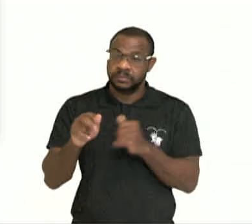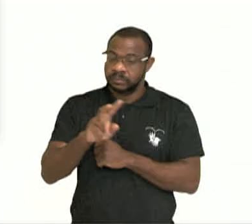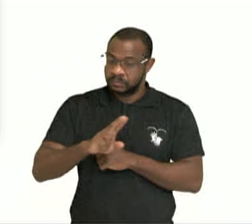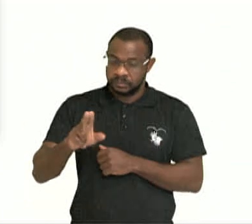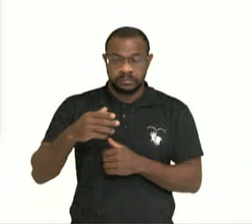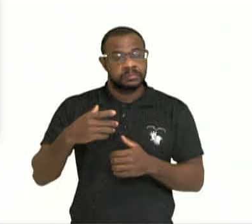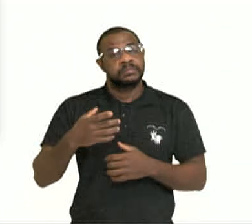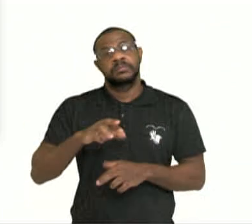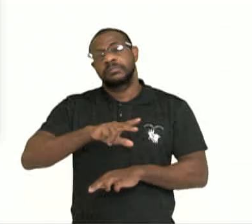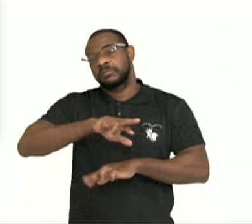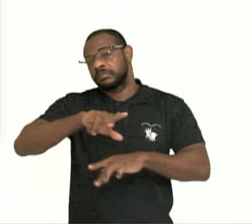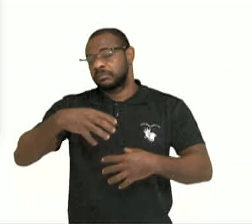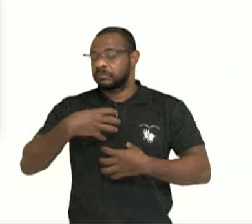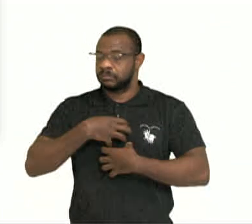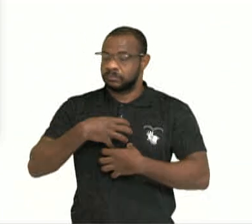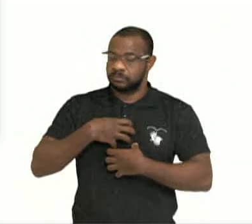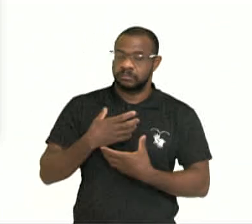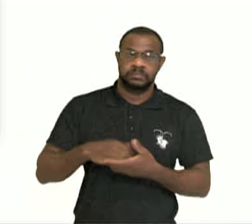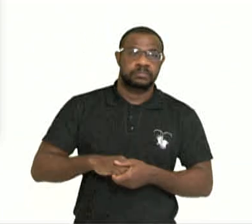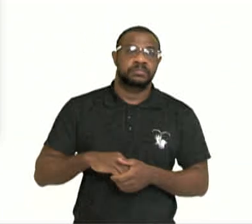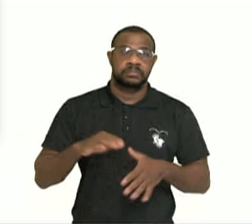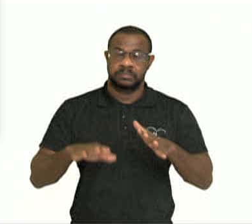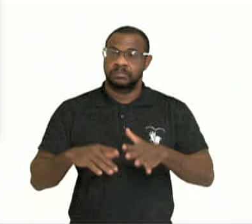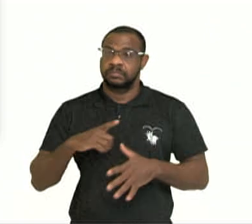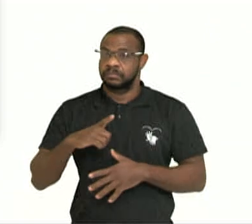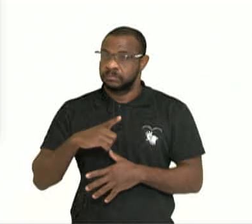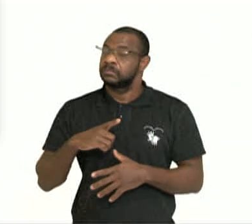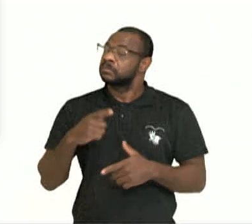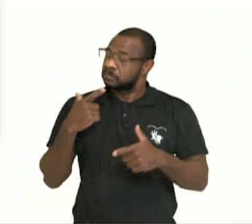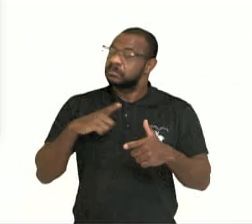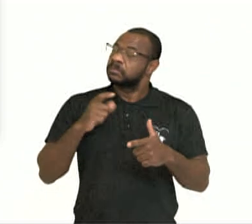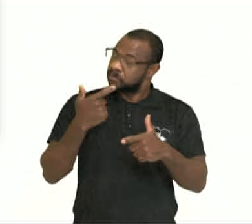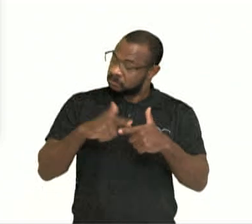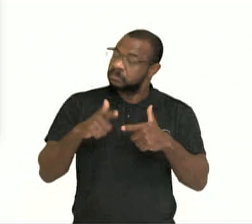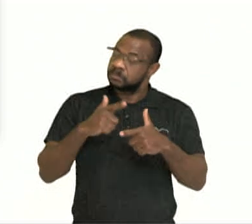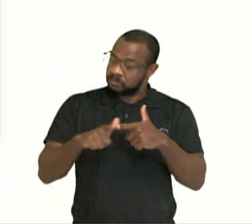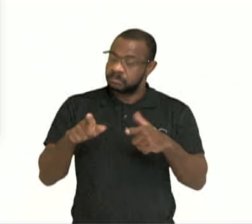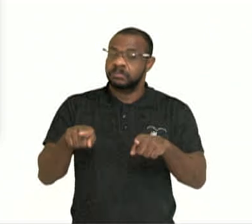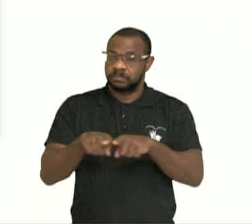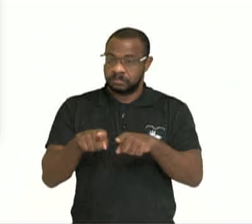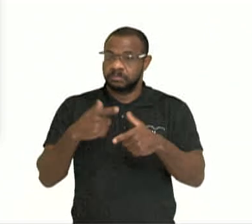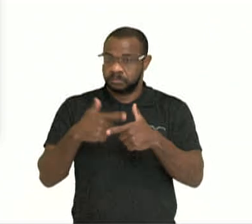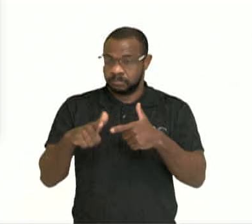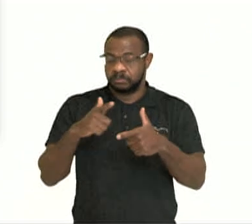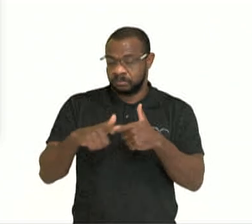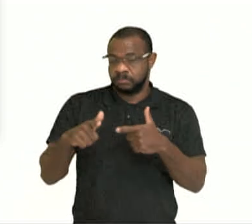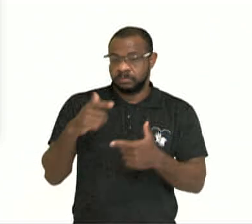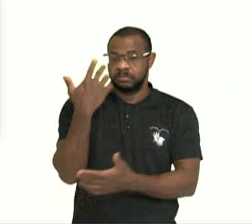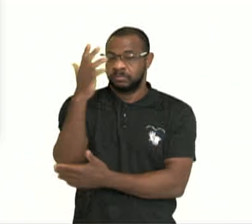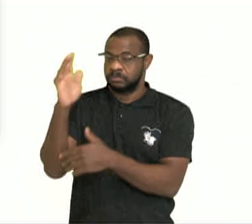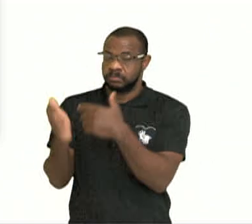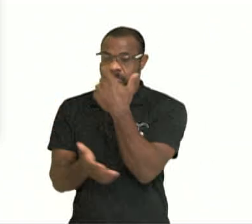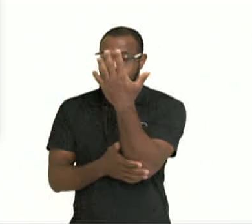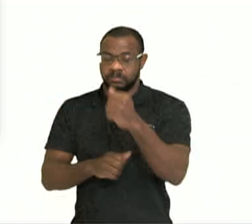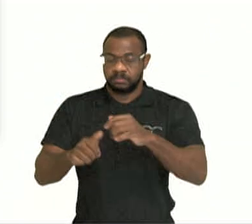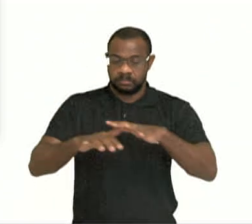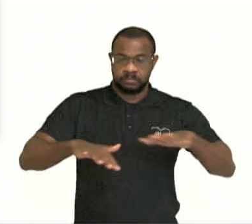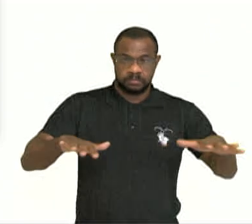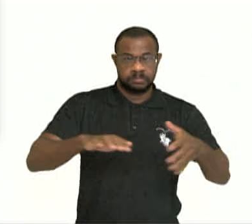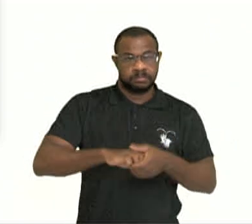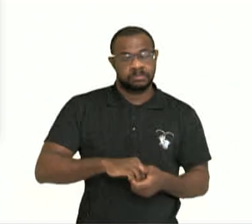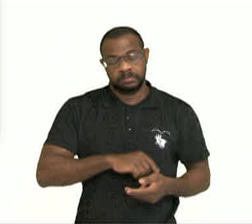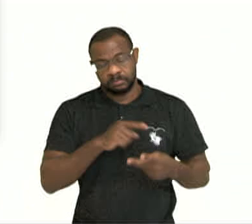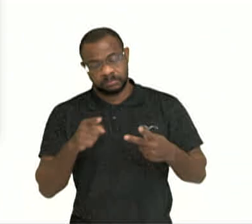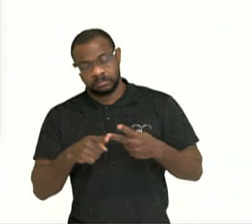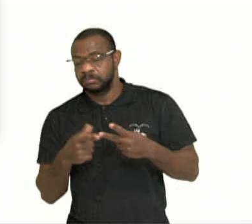maneiras. Algumas formas elas causam impactos ambientais maiores, são mais poluentes, outras já nem tantos. E